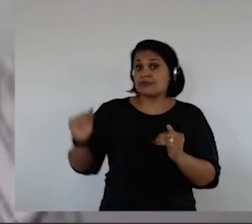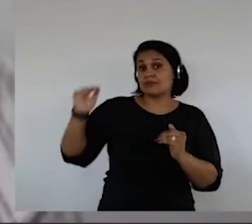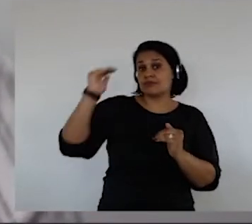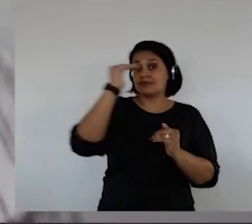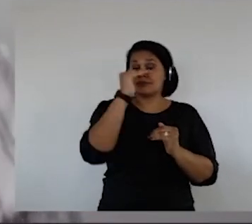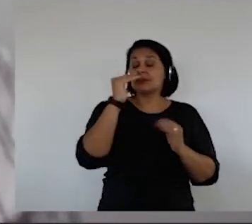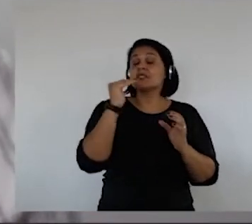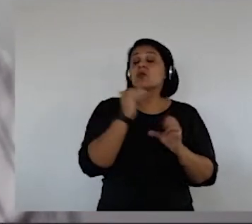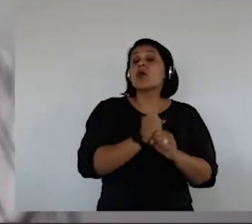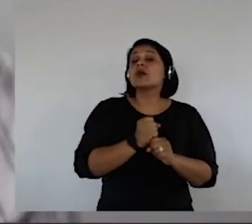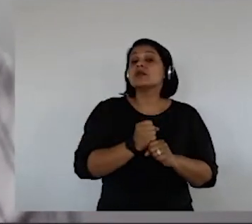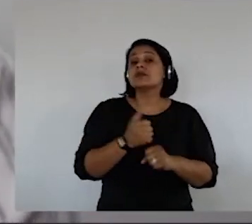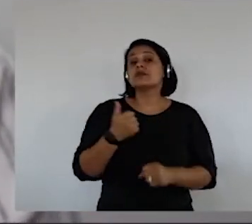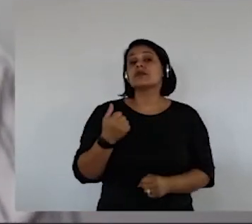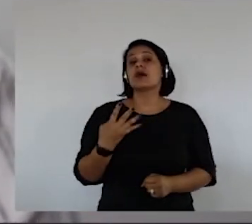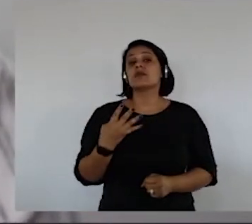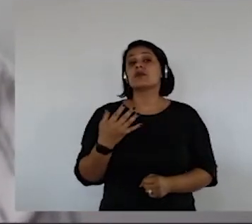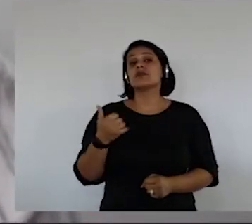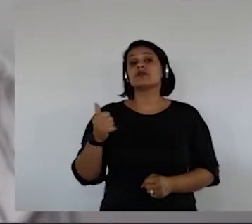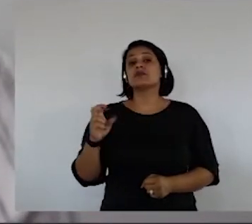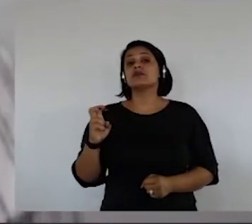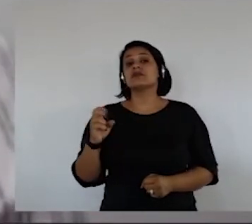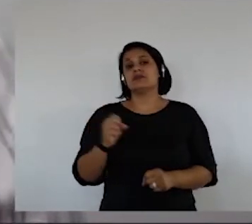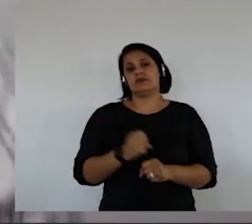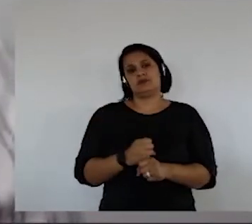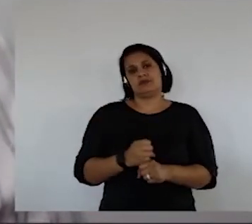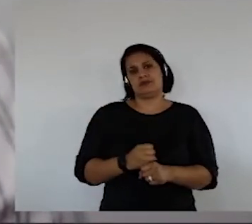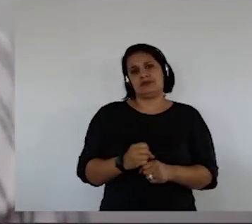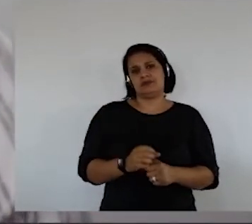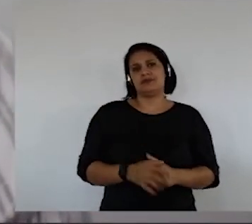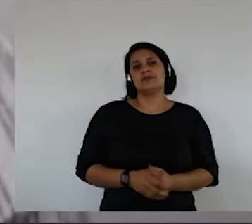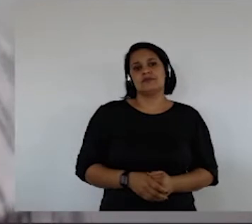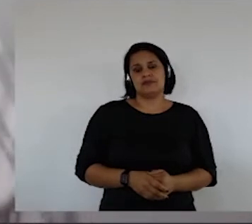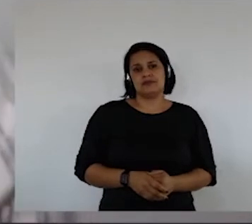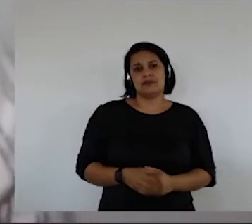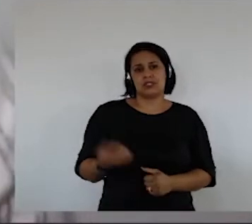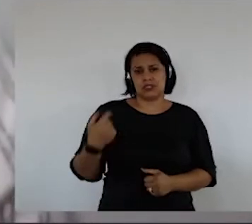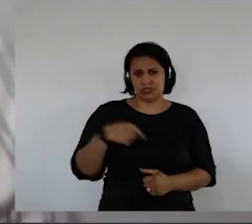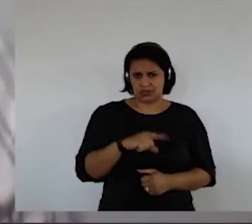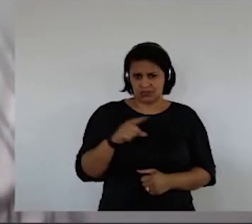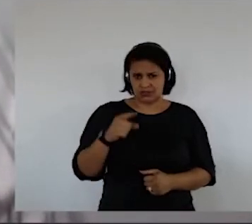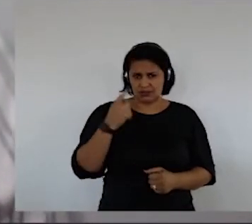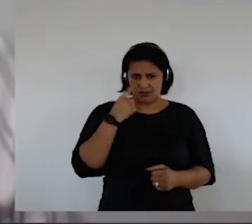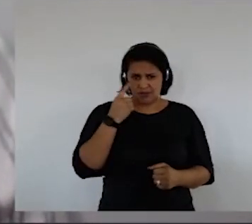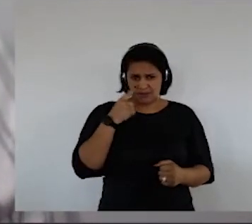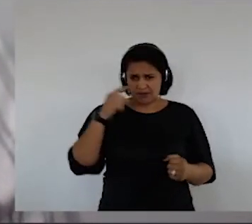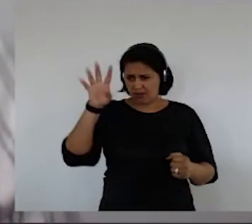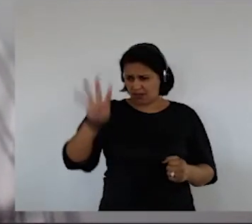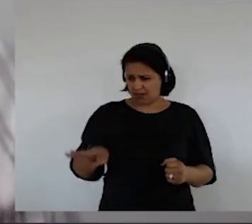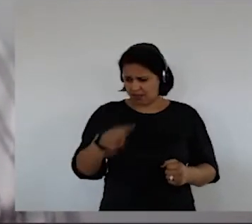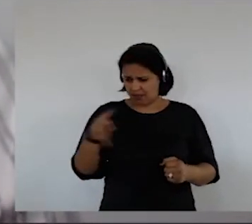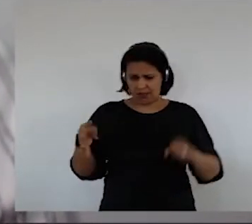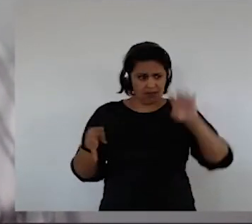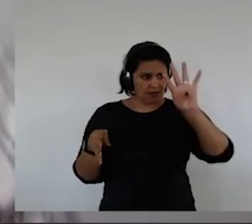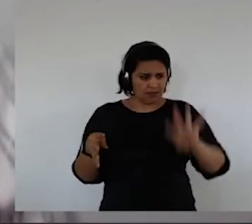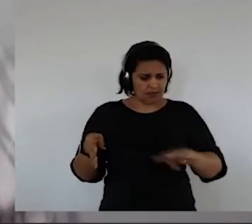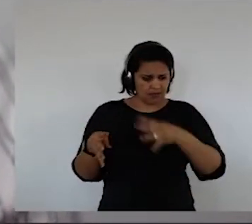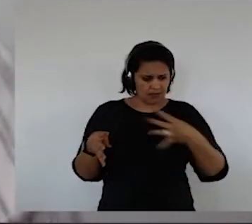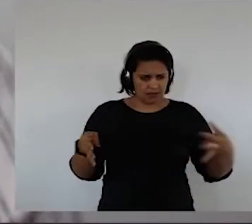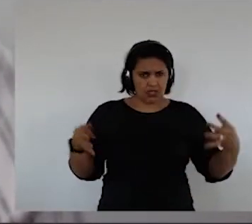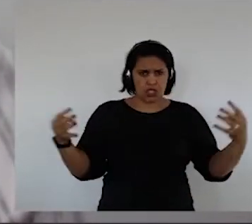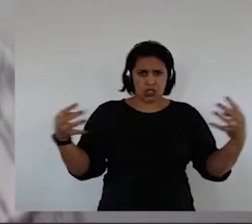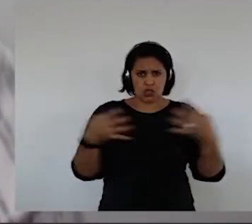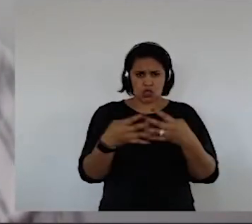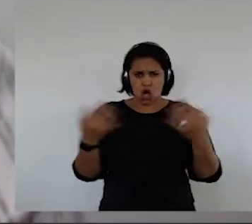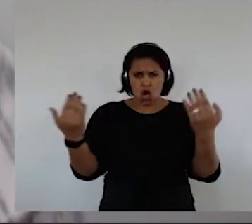de trabalho, leva de 14 a 15 anos. Então, se nós cruzarmos os dados que temos em relação à quantidade de